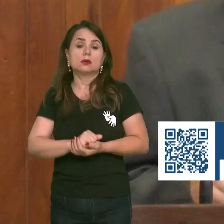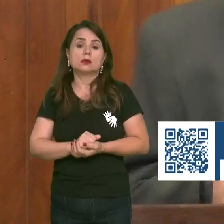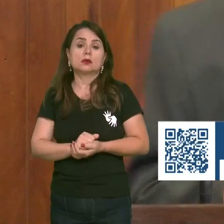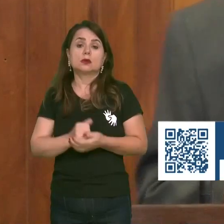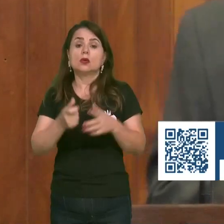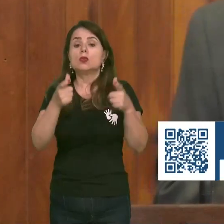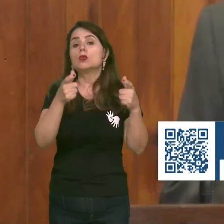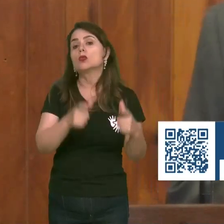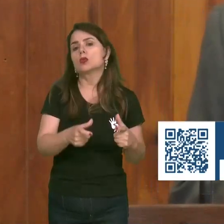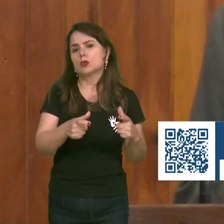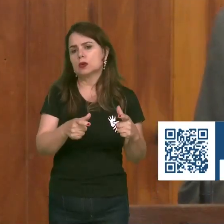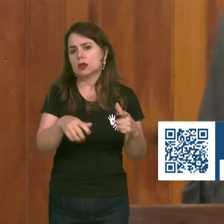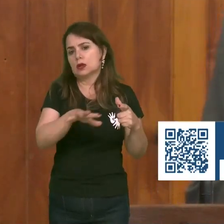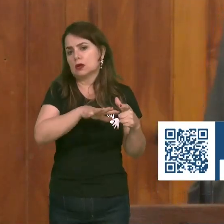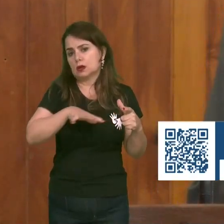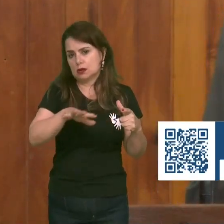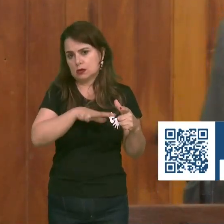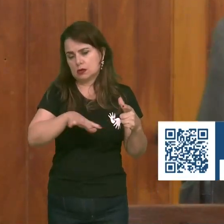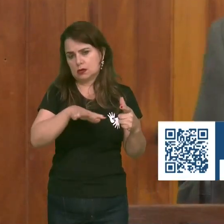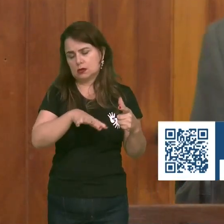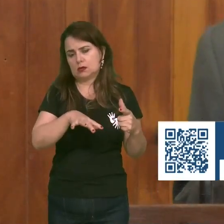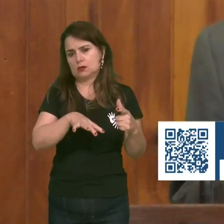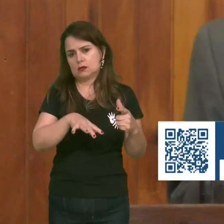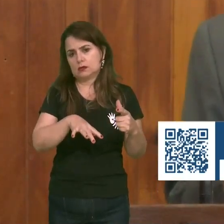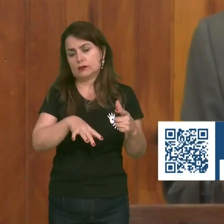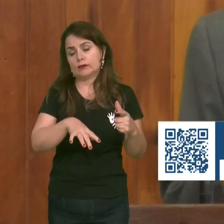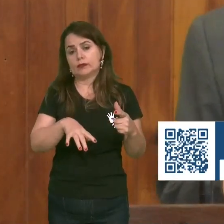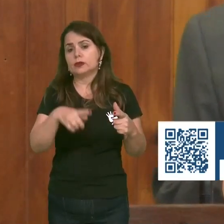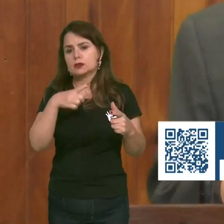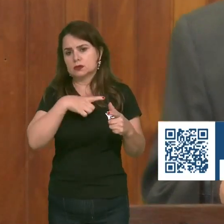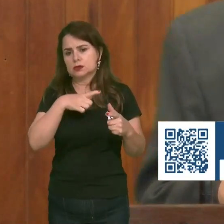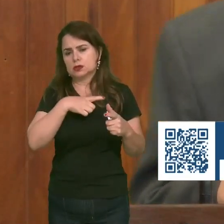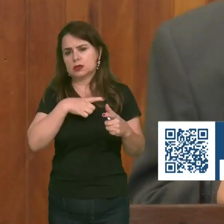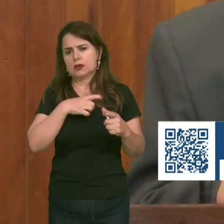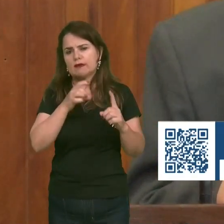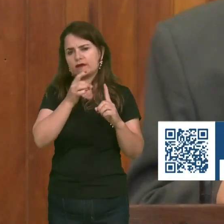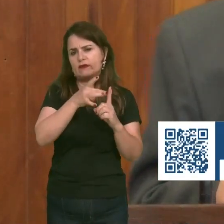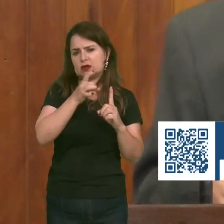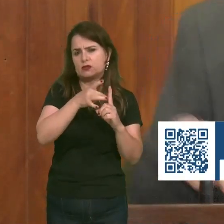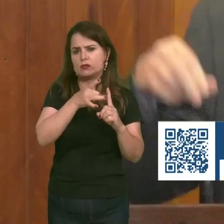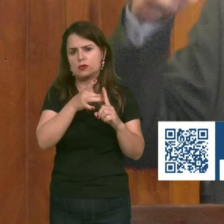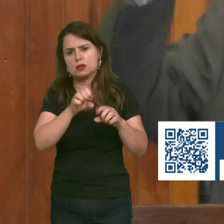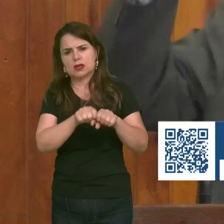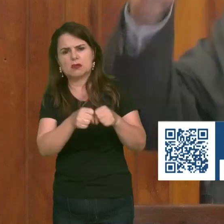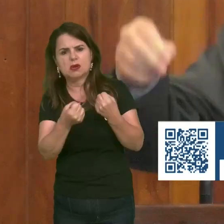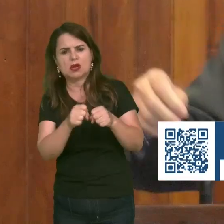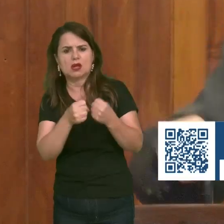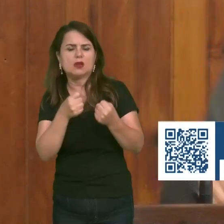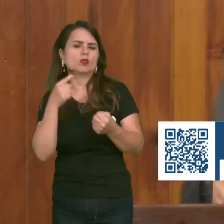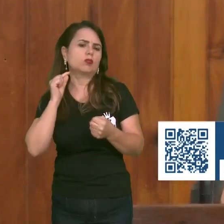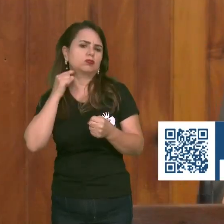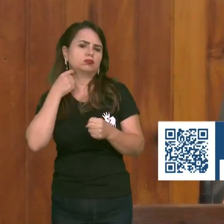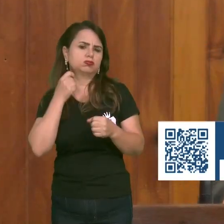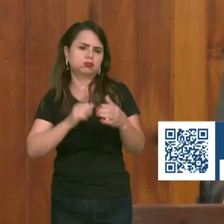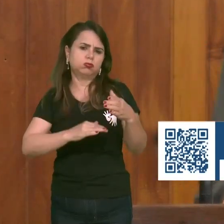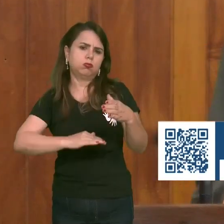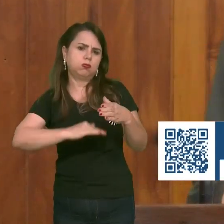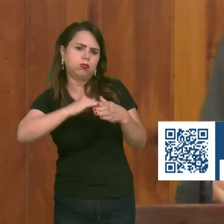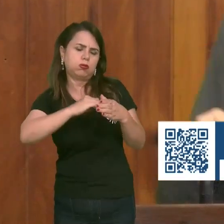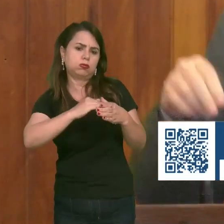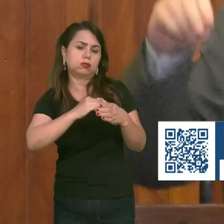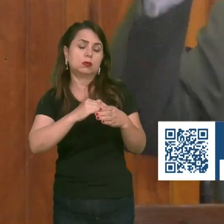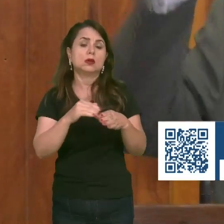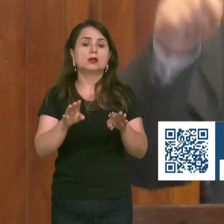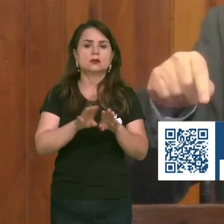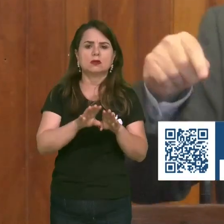esse local se encontrava com diversos vidros quebrados sujeira acumulada pela existência de